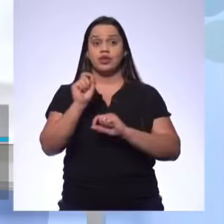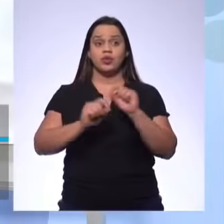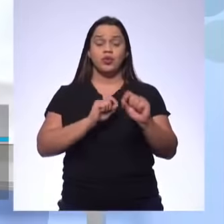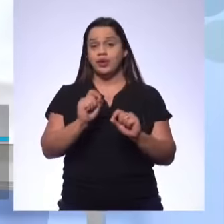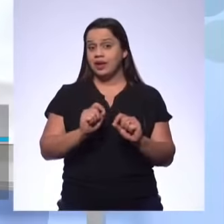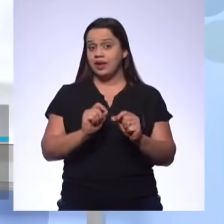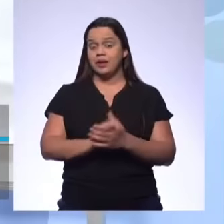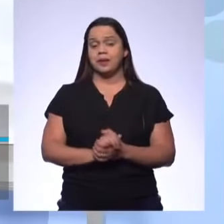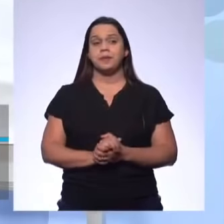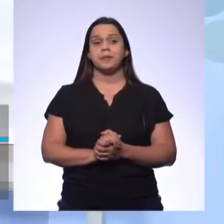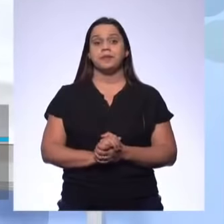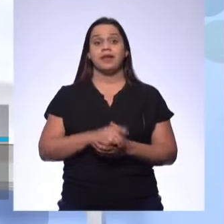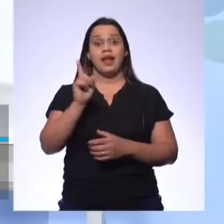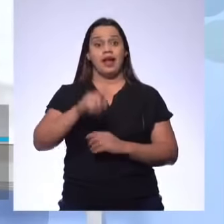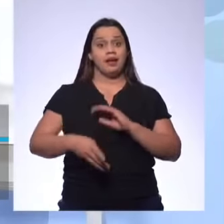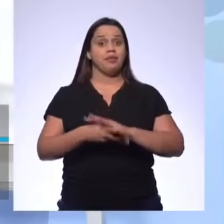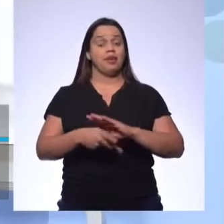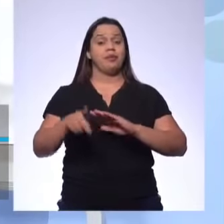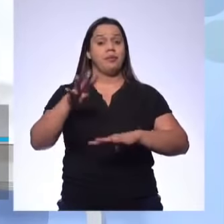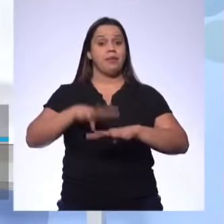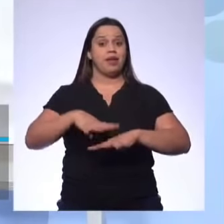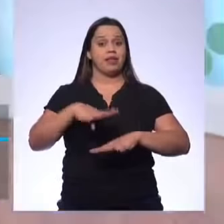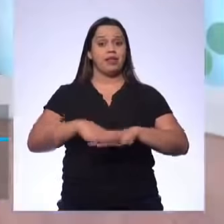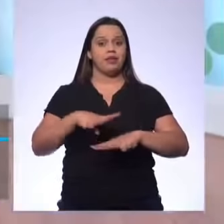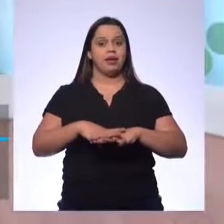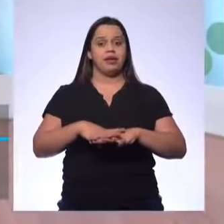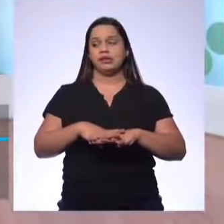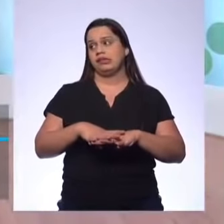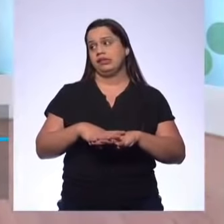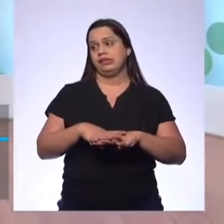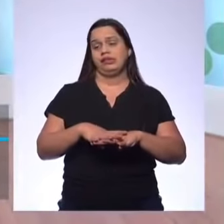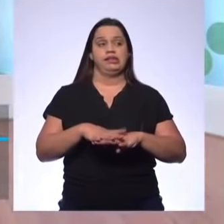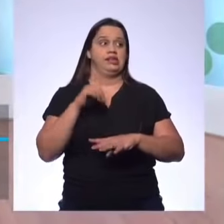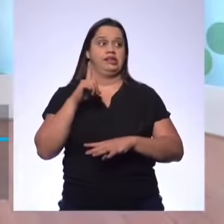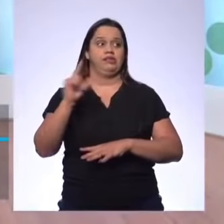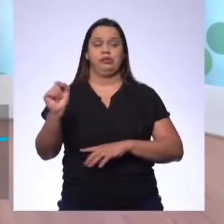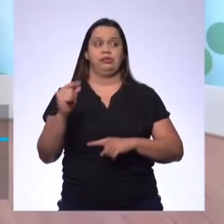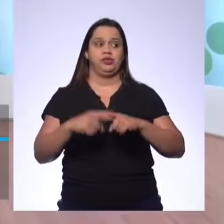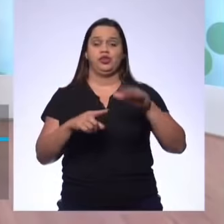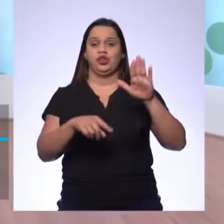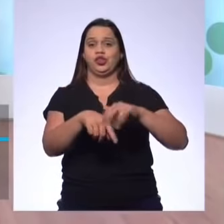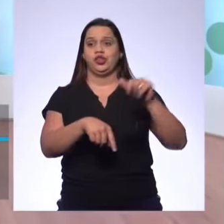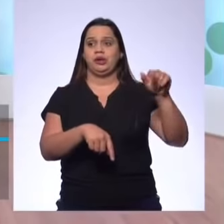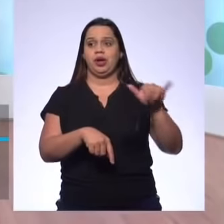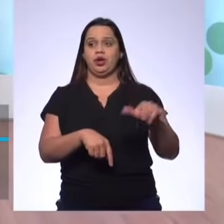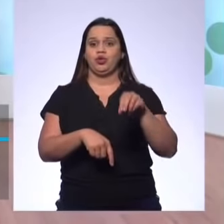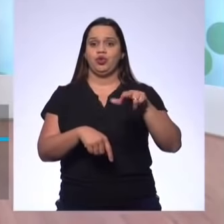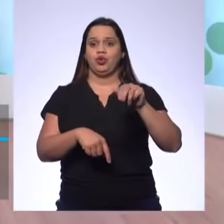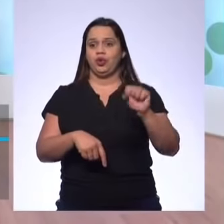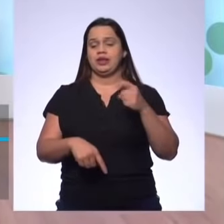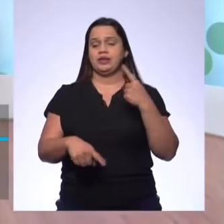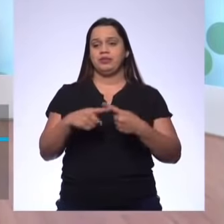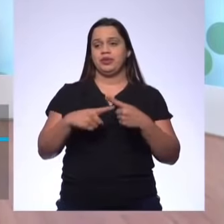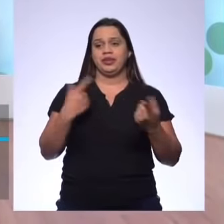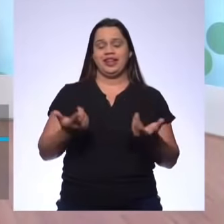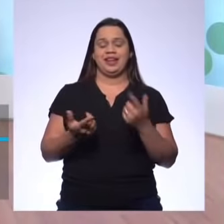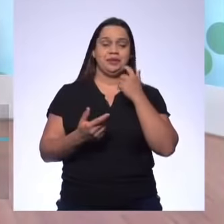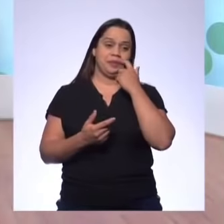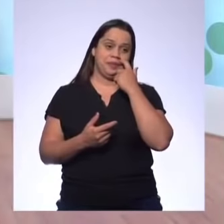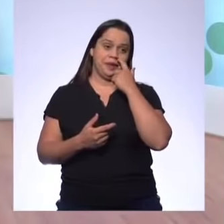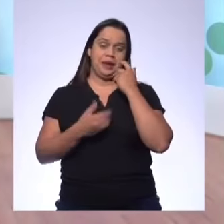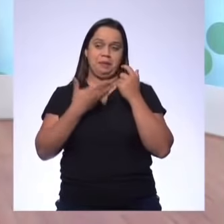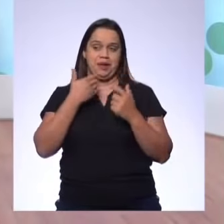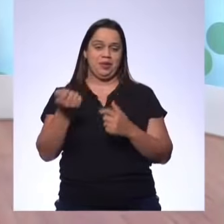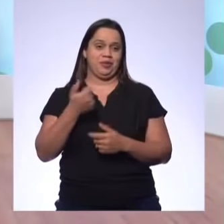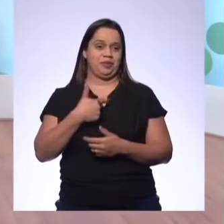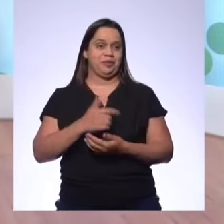Math, matemática. Vou embora chamar o Jonas, Vai então. chamar o Jonas? É Pode isso. passar mais uma Chama o tela, Jonas por e a Lê. favor, diretor.